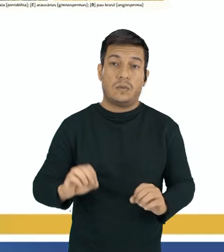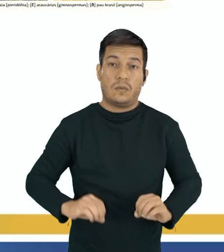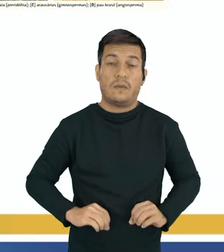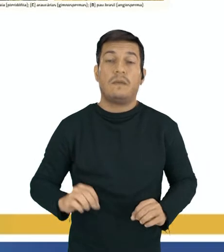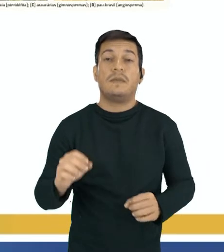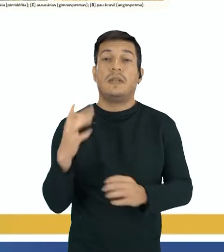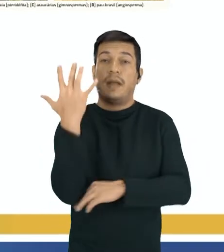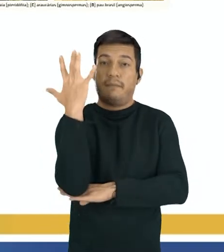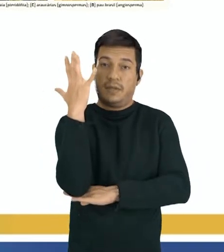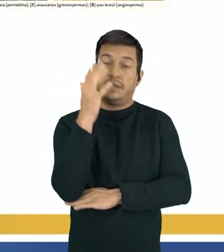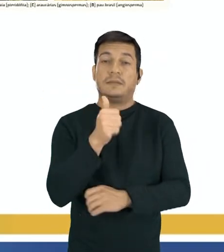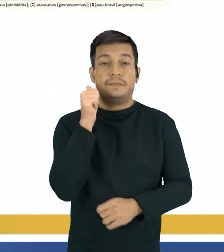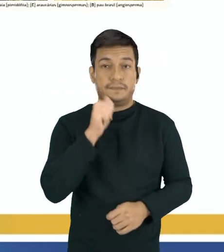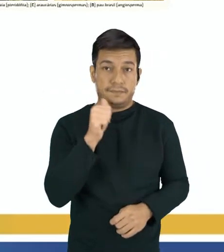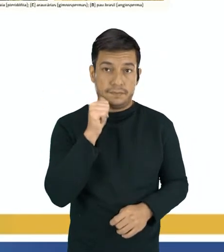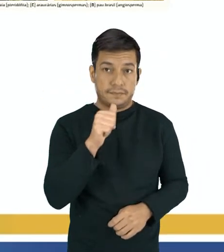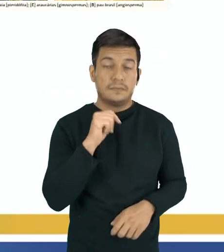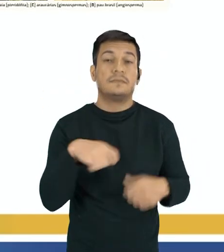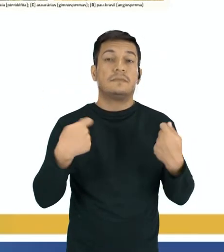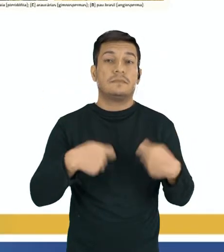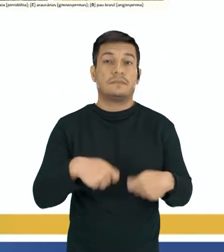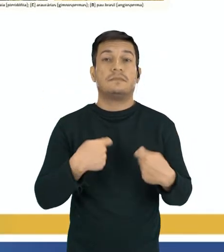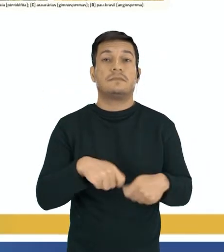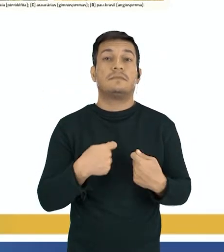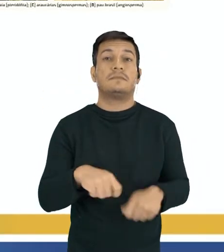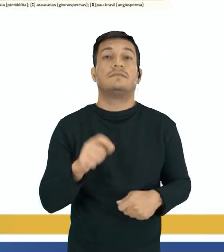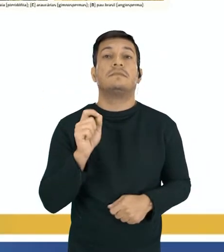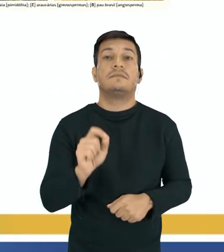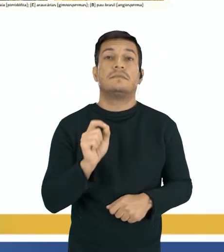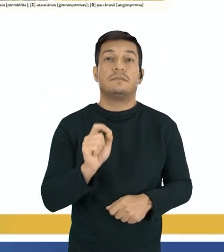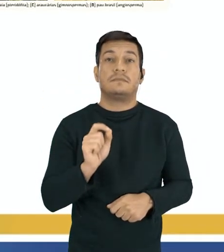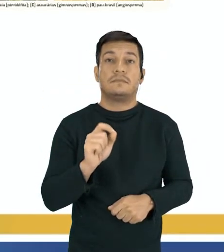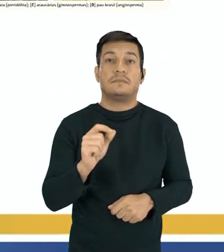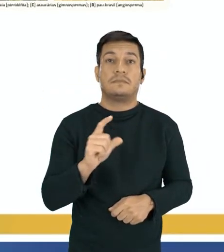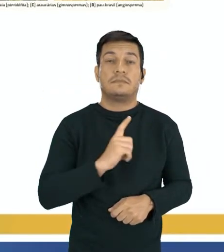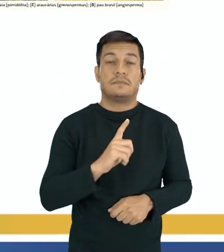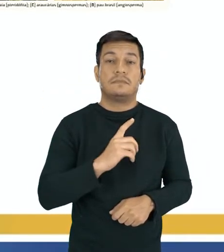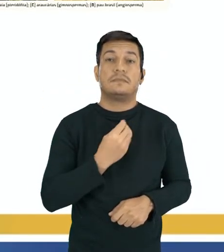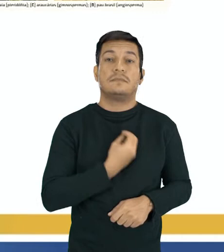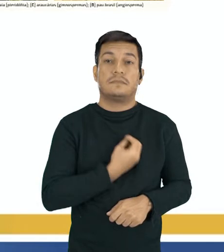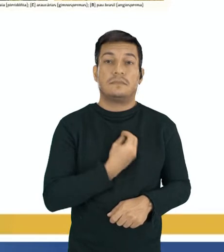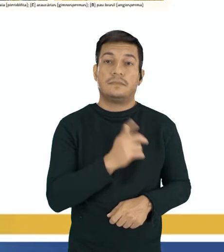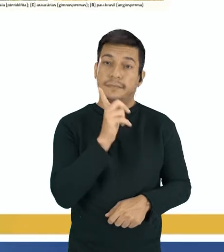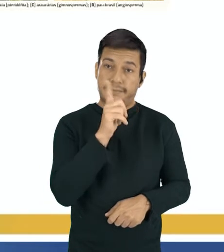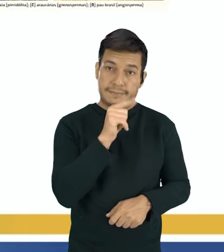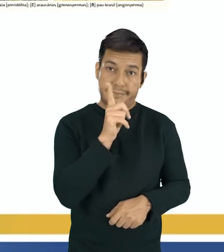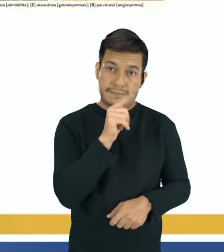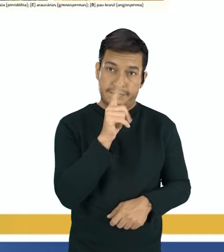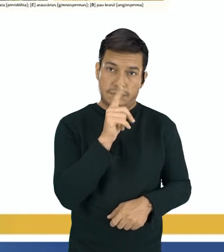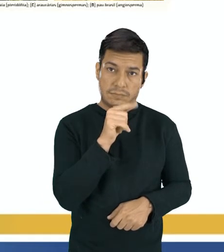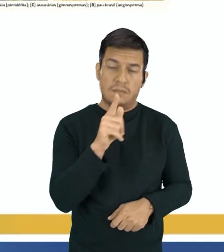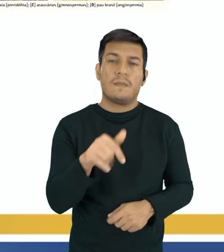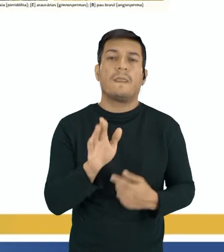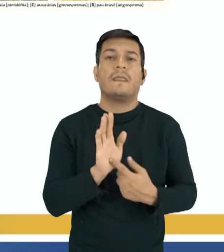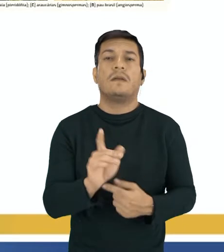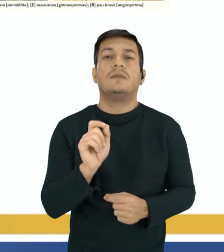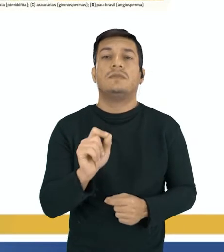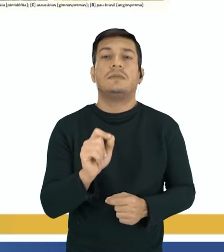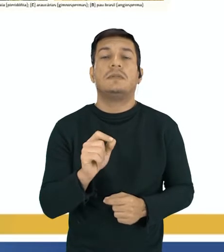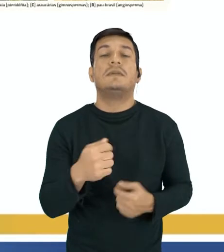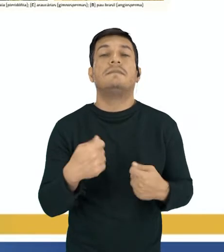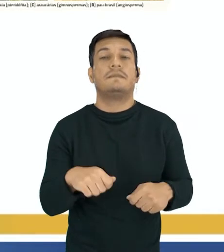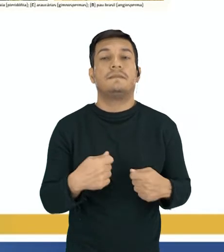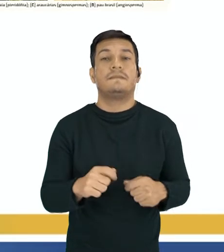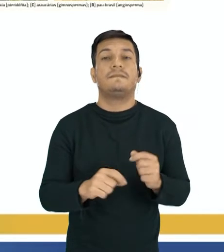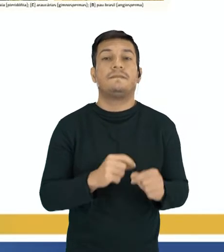da planta feminina, é necessário que tenha a presença de água. Então, isso mostra a